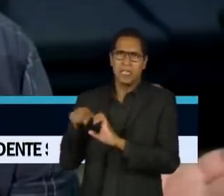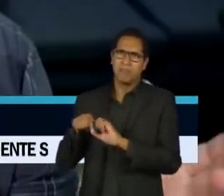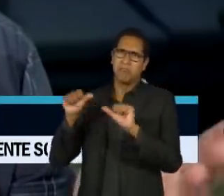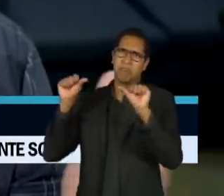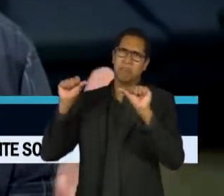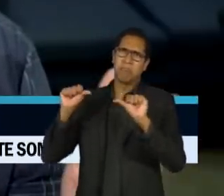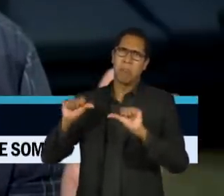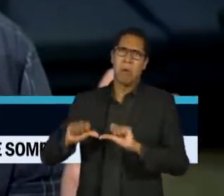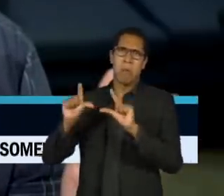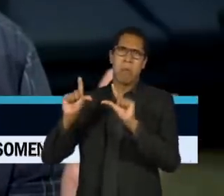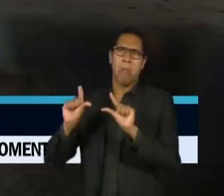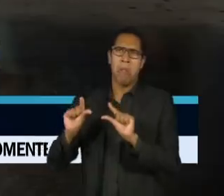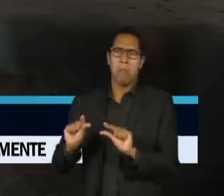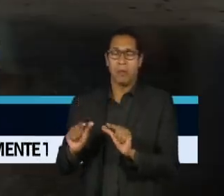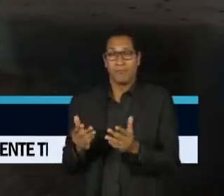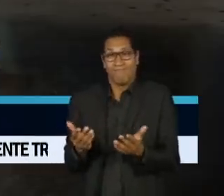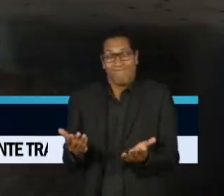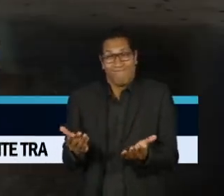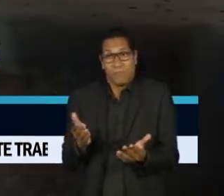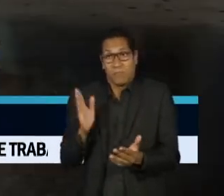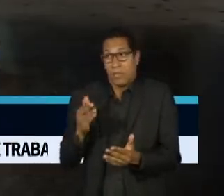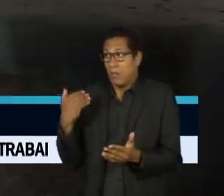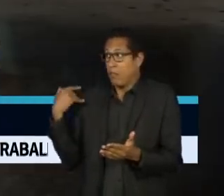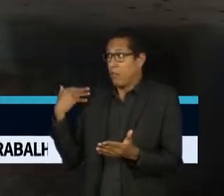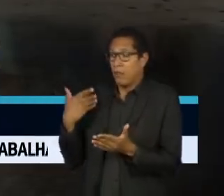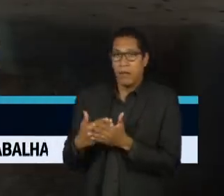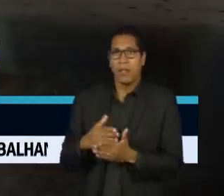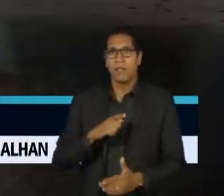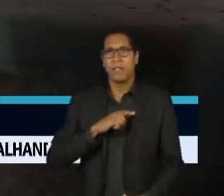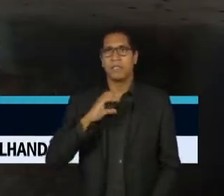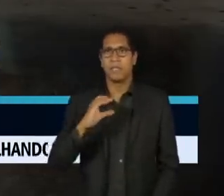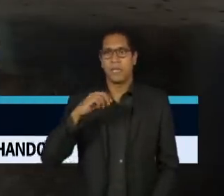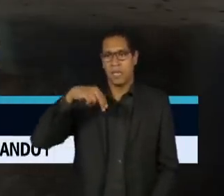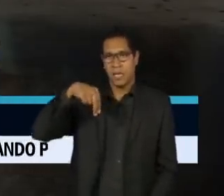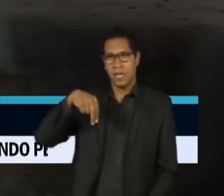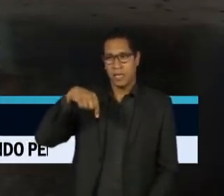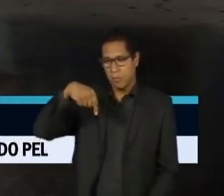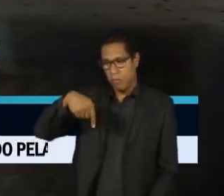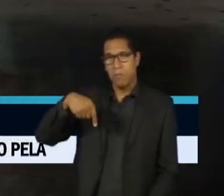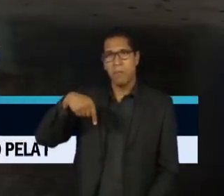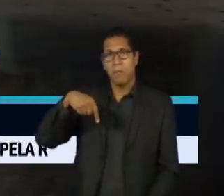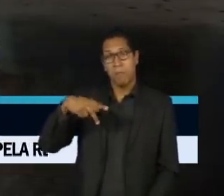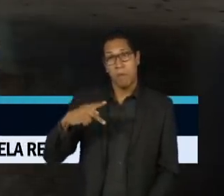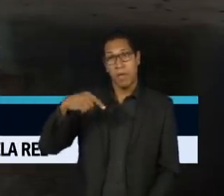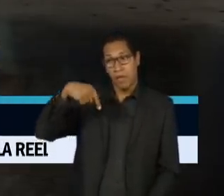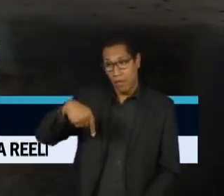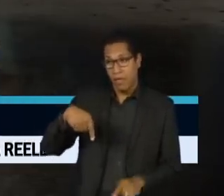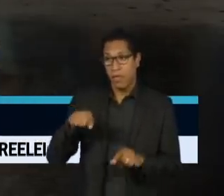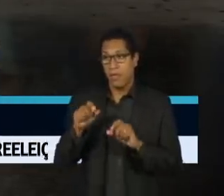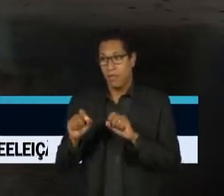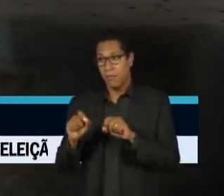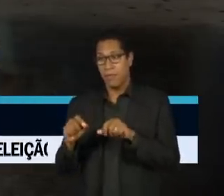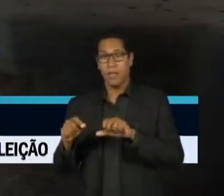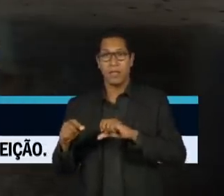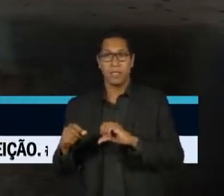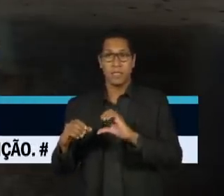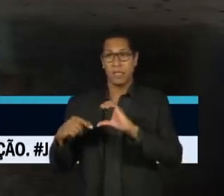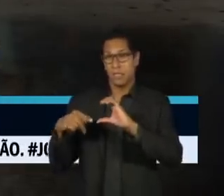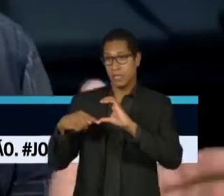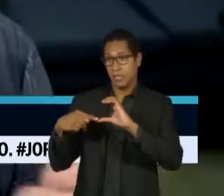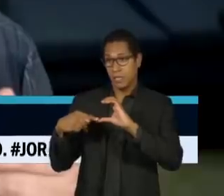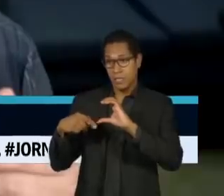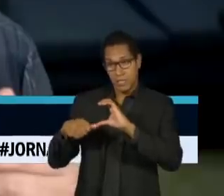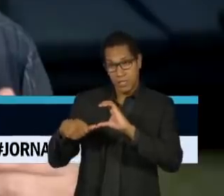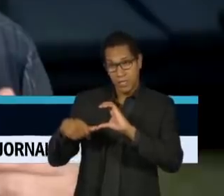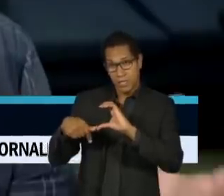mais. Com o risco do CNPq, que é uma das agências que fomenta a pesquisa, ficar sem dinheiro esse ano, com vários fundos